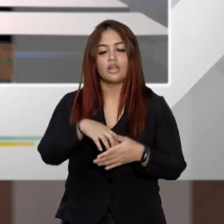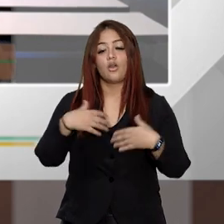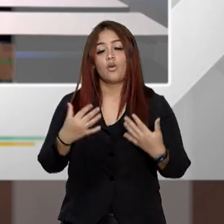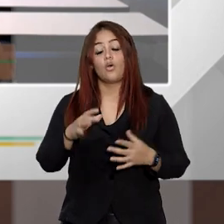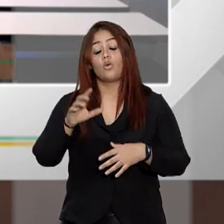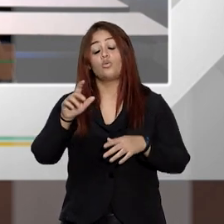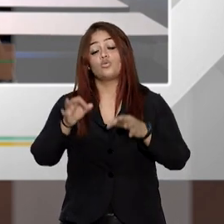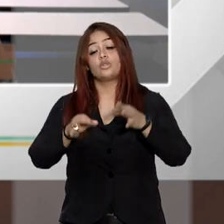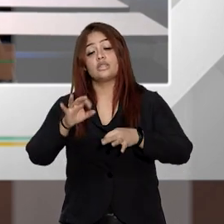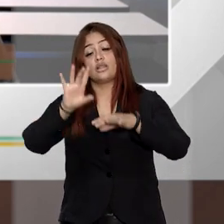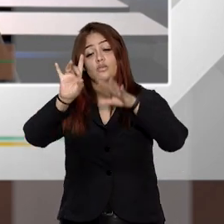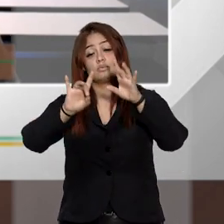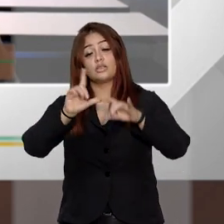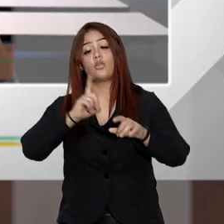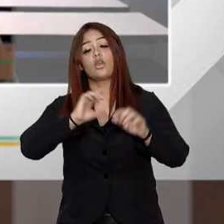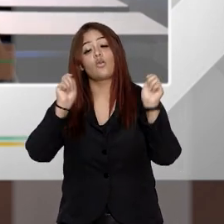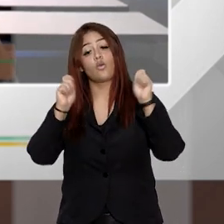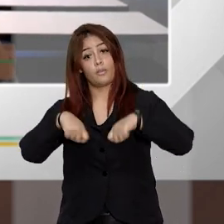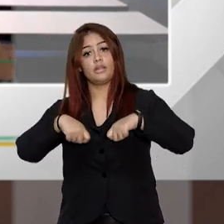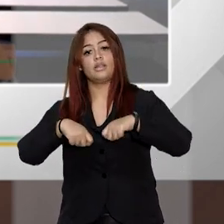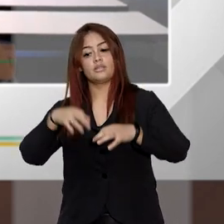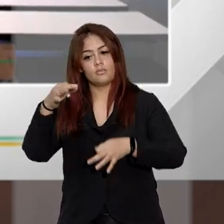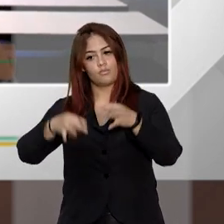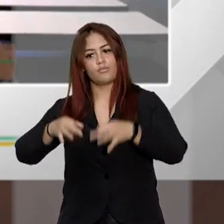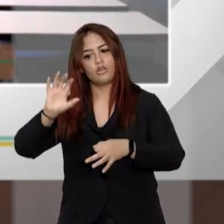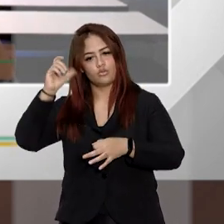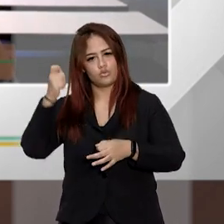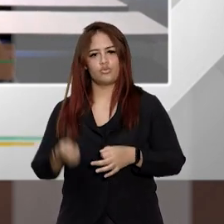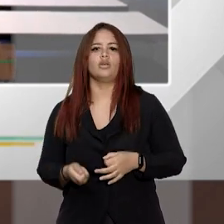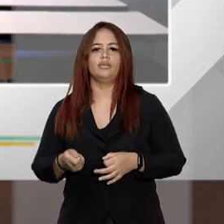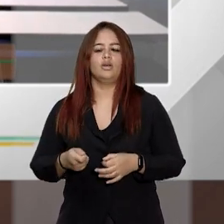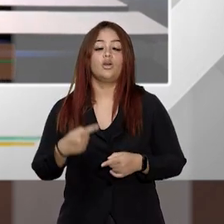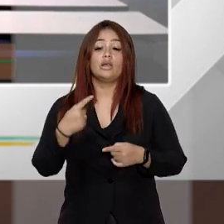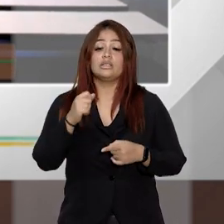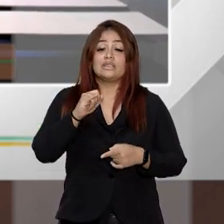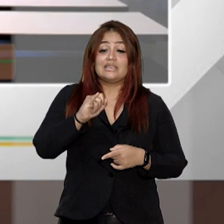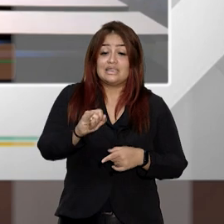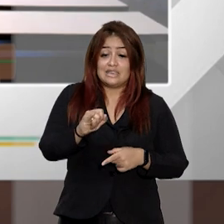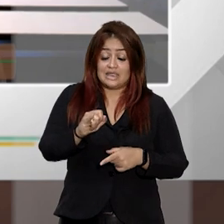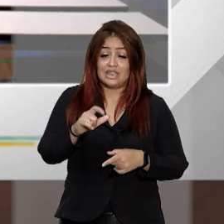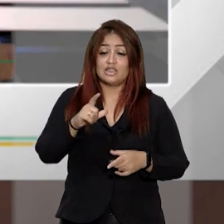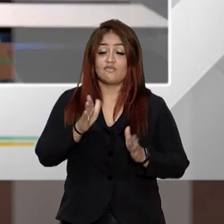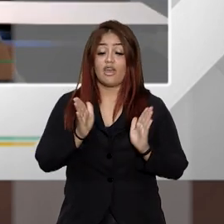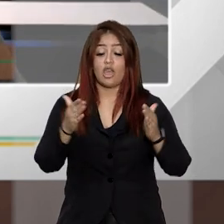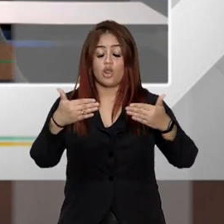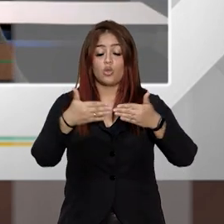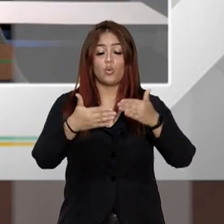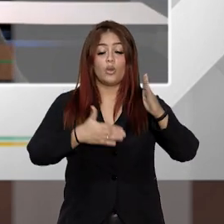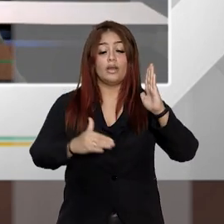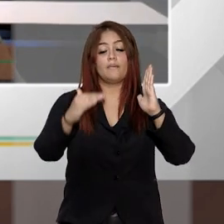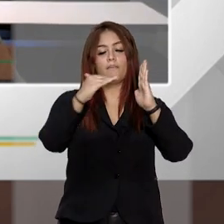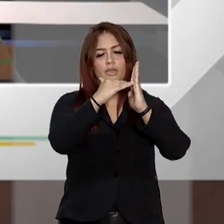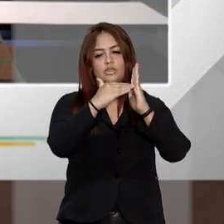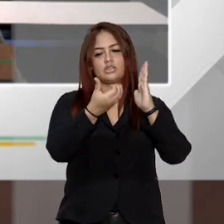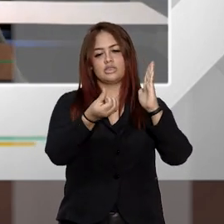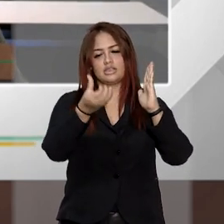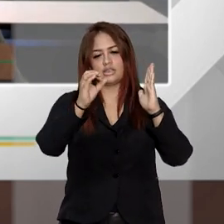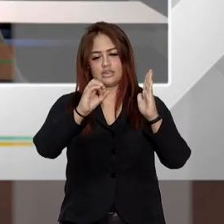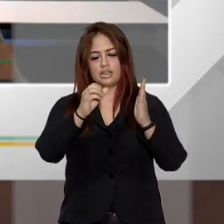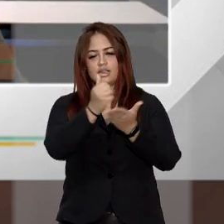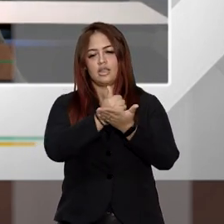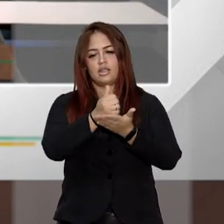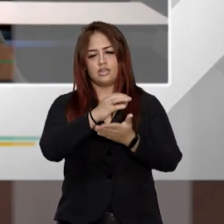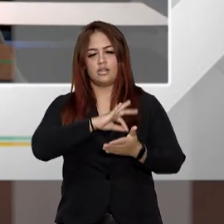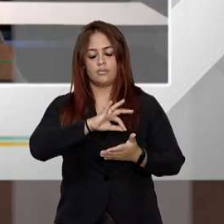juizado especial ele vai ser competente para julgar a causa, se o valor desta causa estiver dentro de 60 salários mínimos.